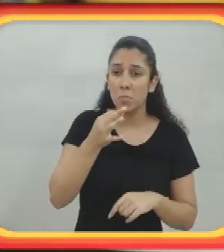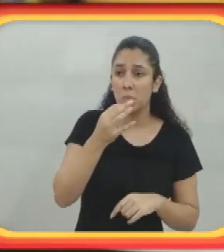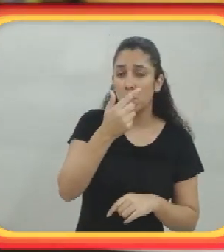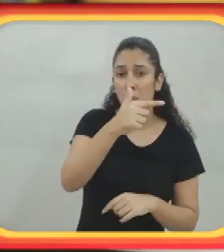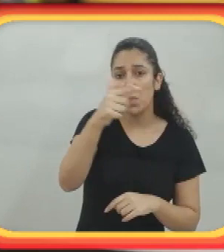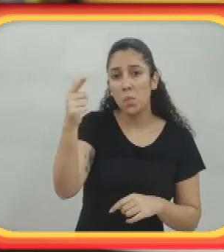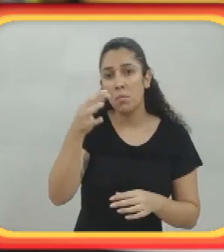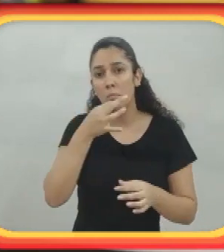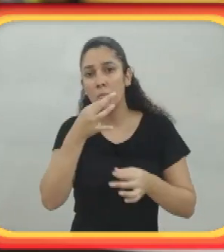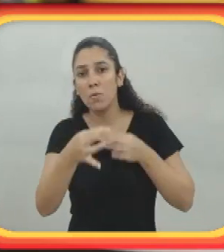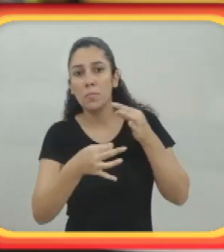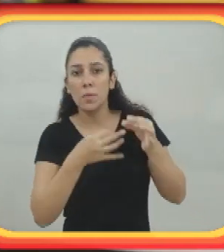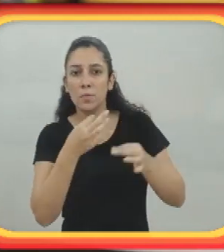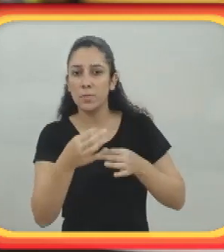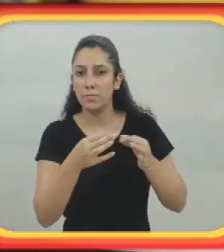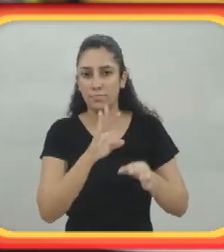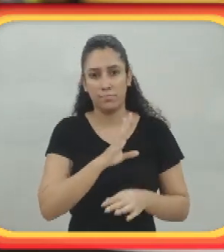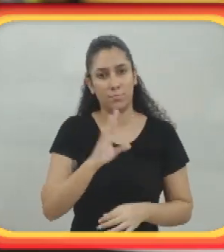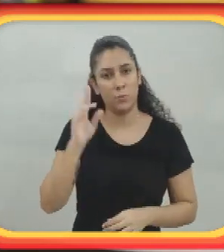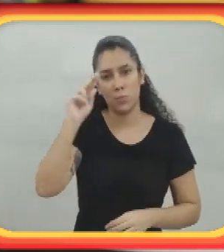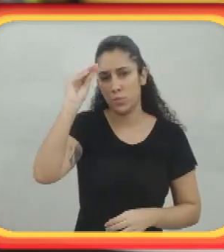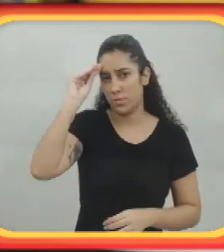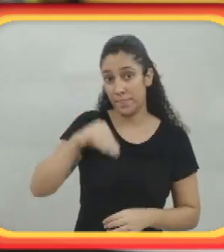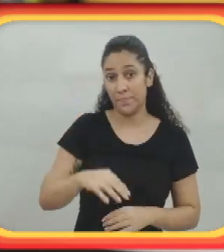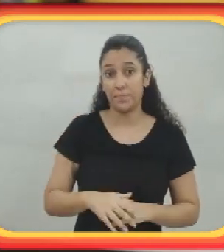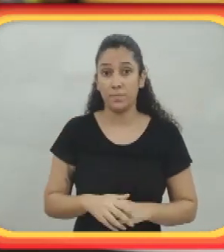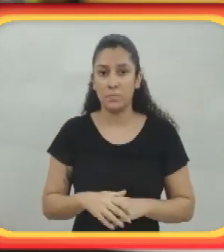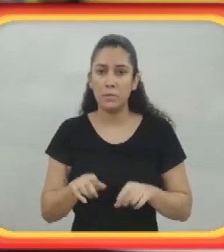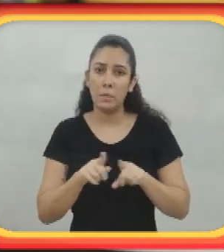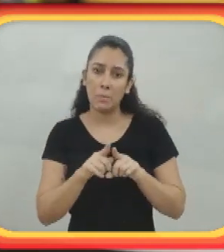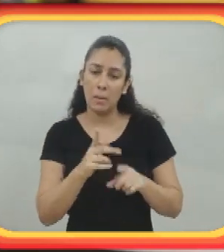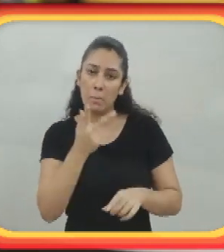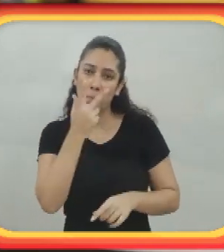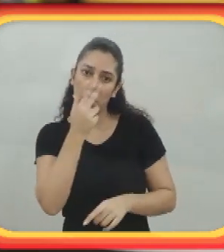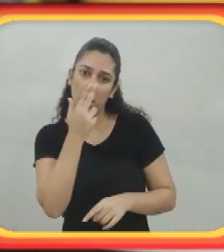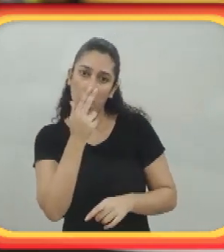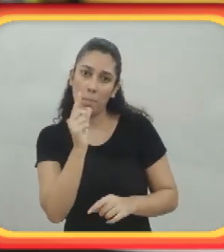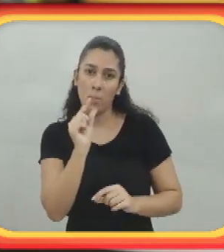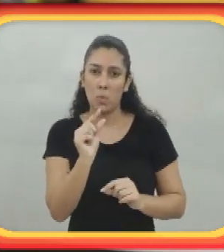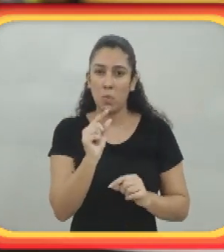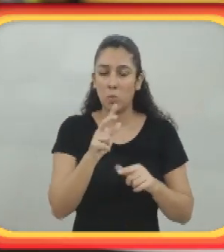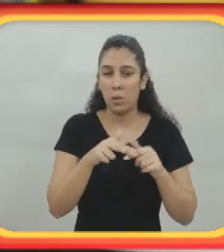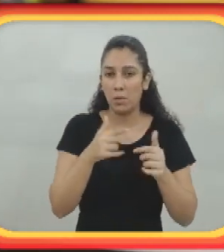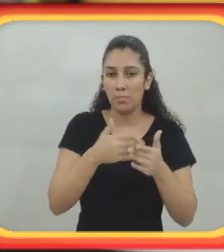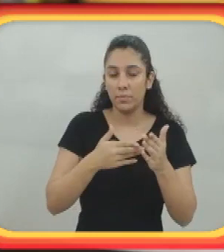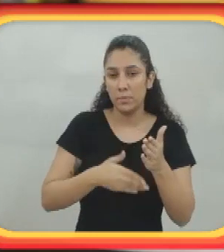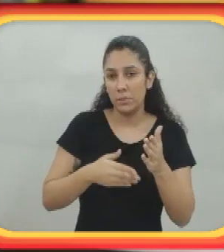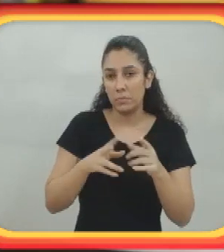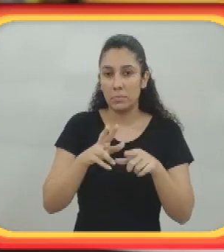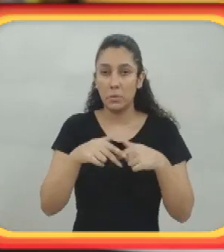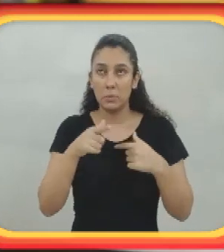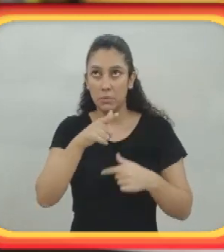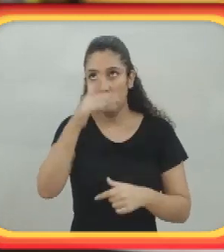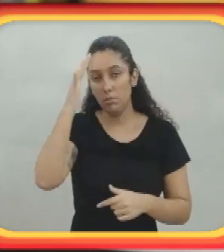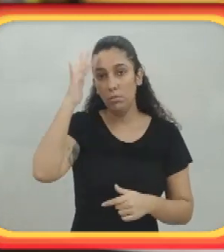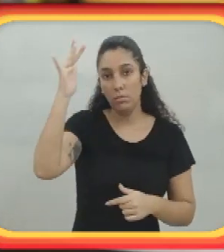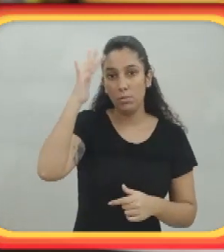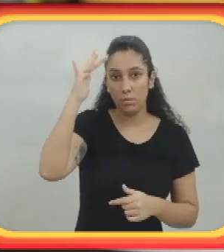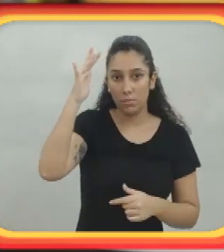desistam de nada por causa de uma opinião de outra